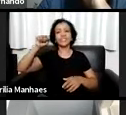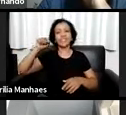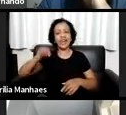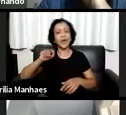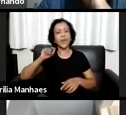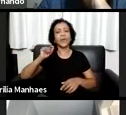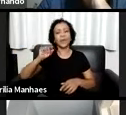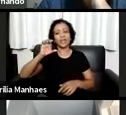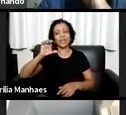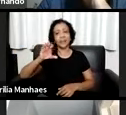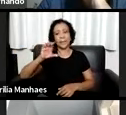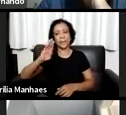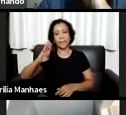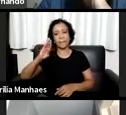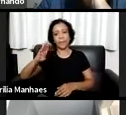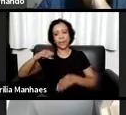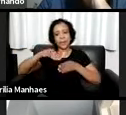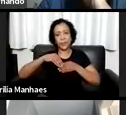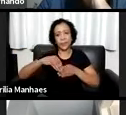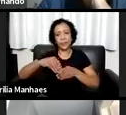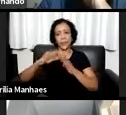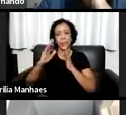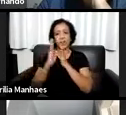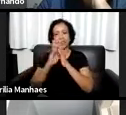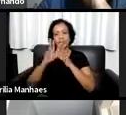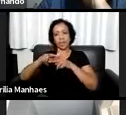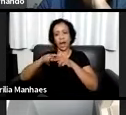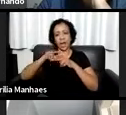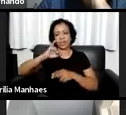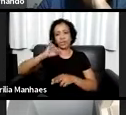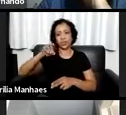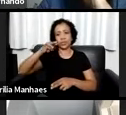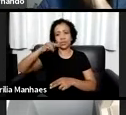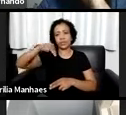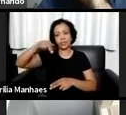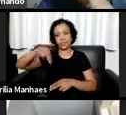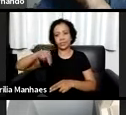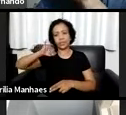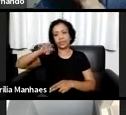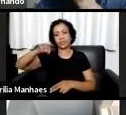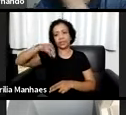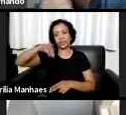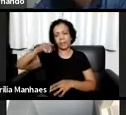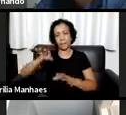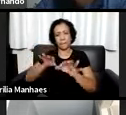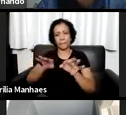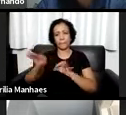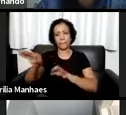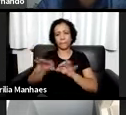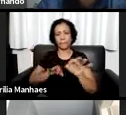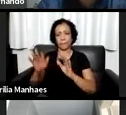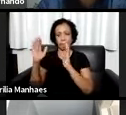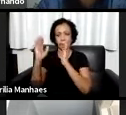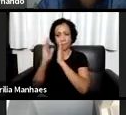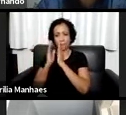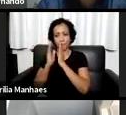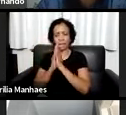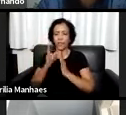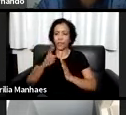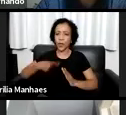Convenção Batista Brasileira, através da Junta de Missões Nacionais e da Junta de Missões Mundiais, através de toda a